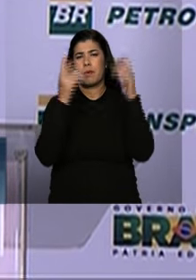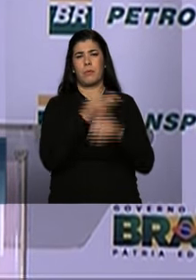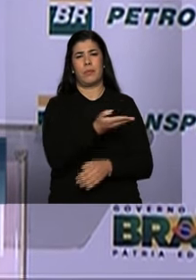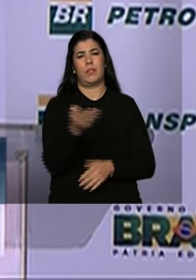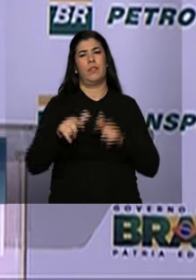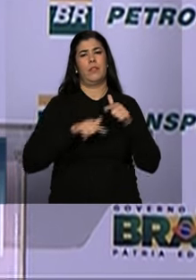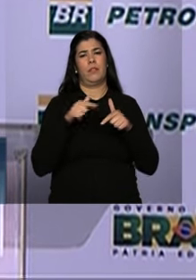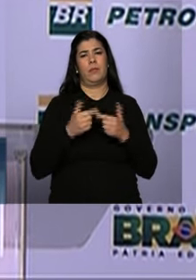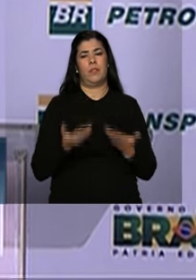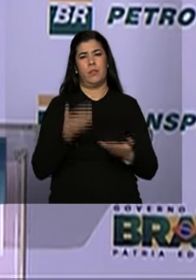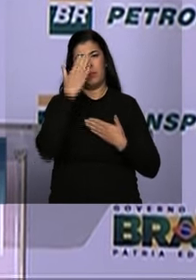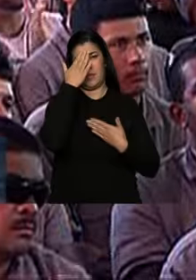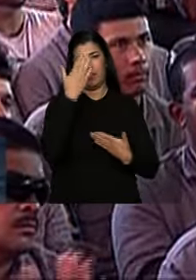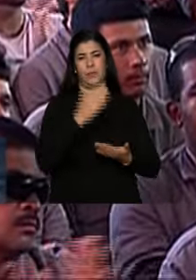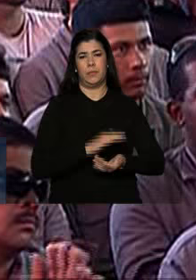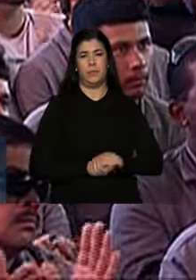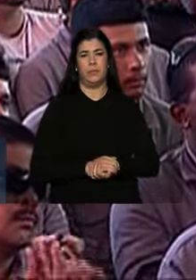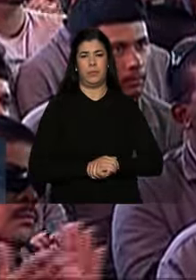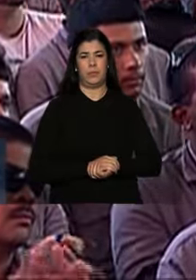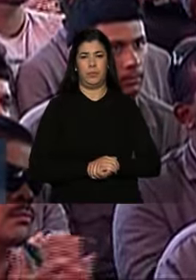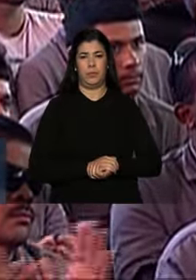todos vocês. Obrigado.